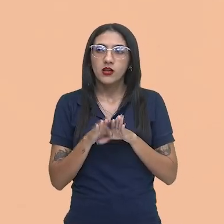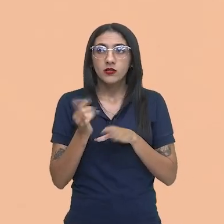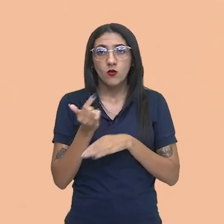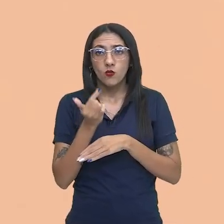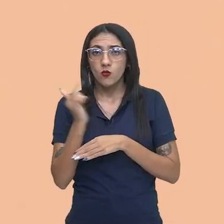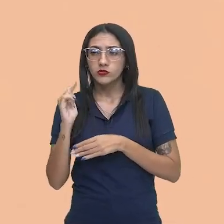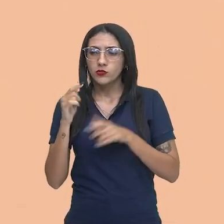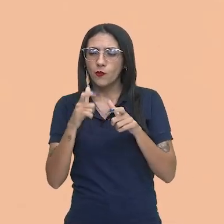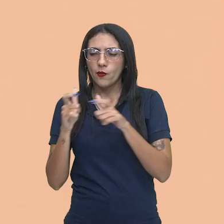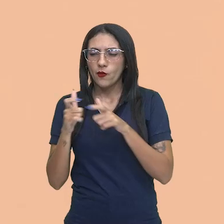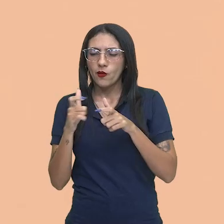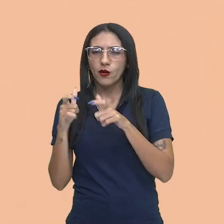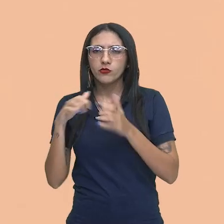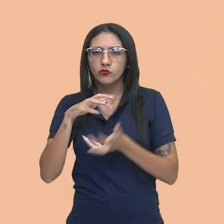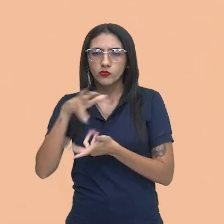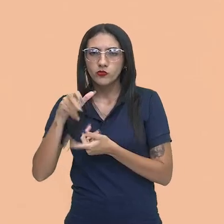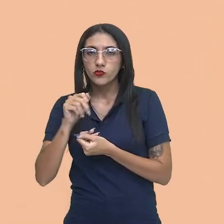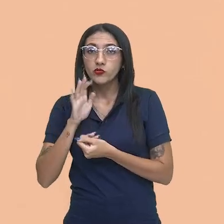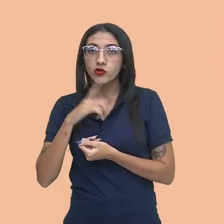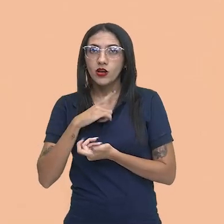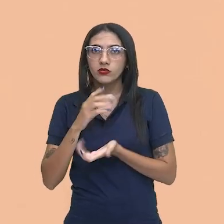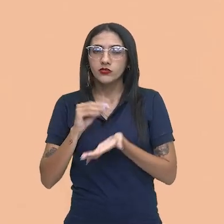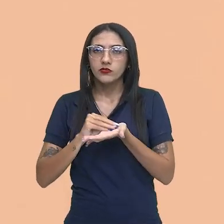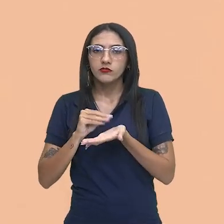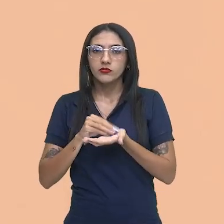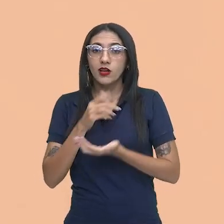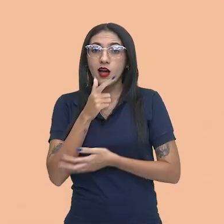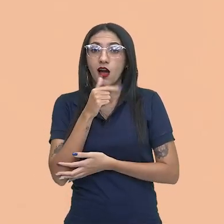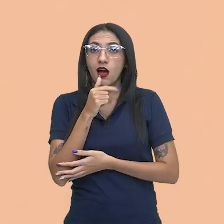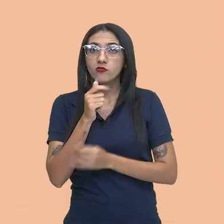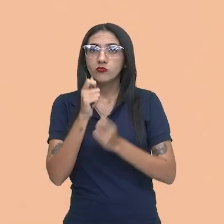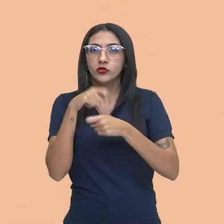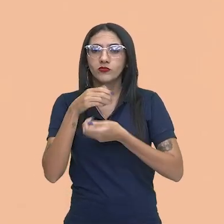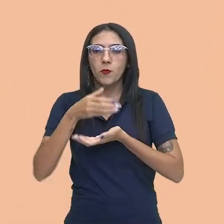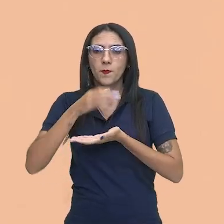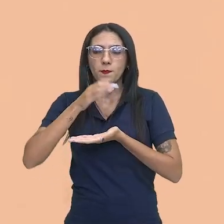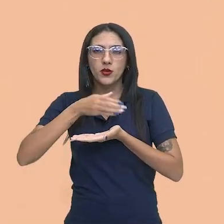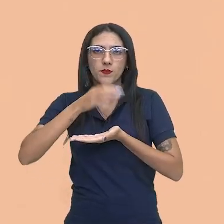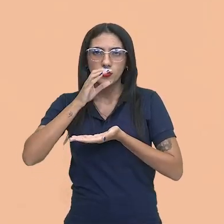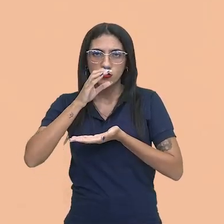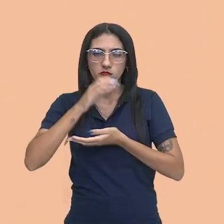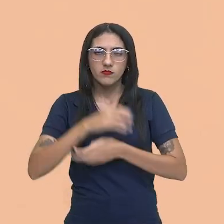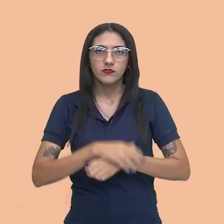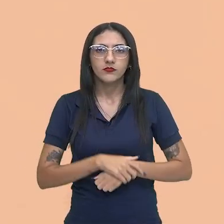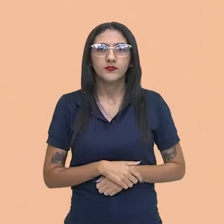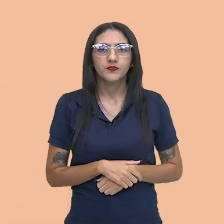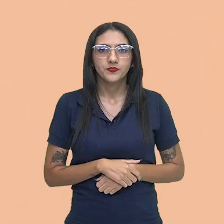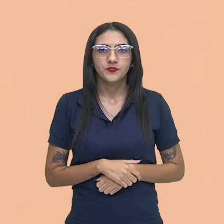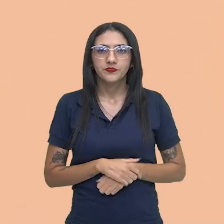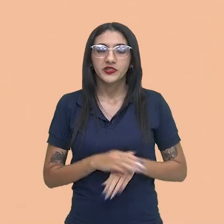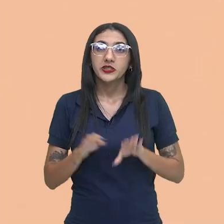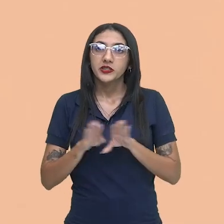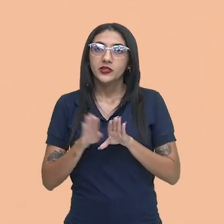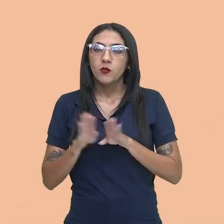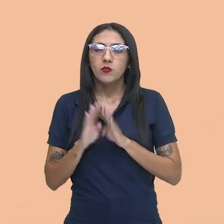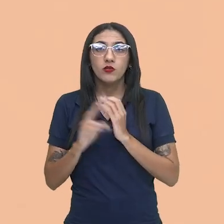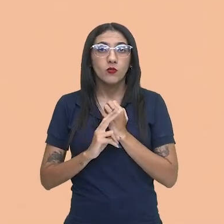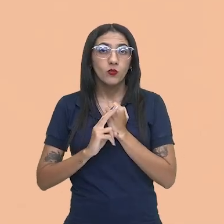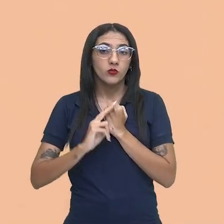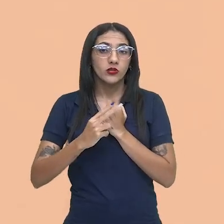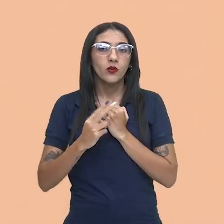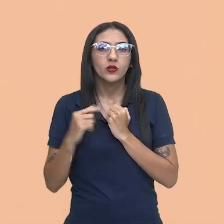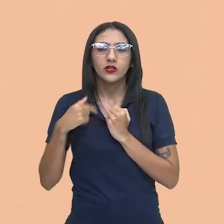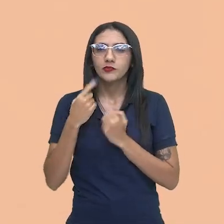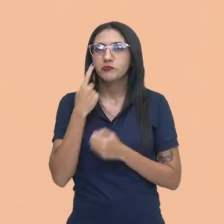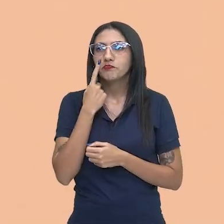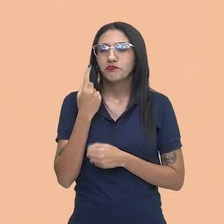muitos lugares do mundo, já está faltando água potável para o consumo. E, consequentemente, a gente vai observar aí